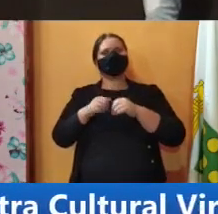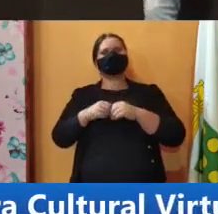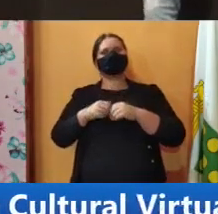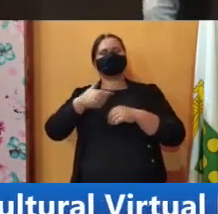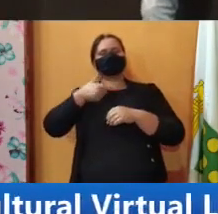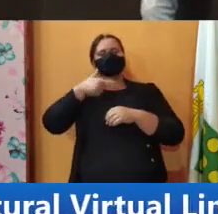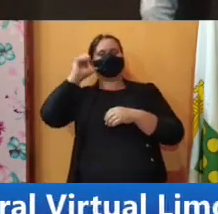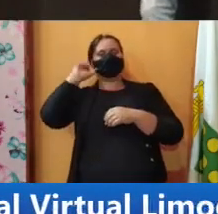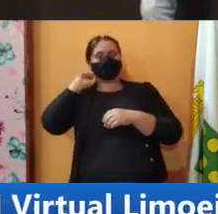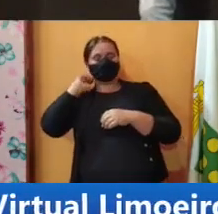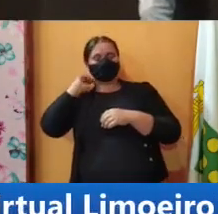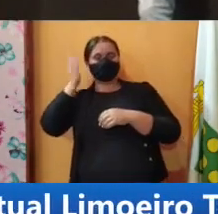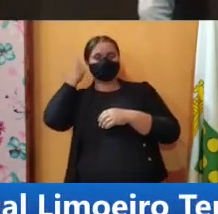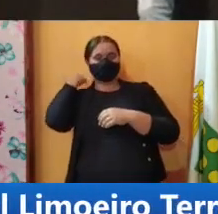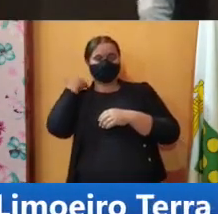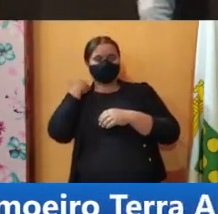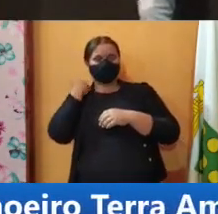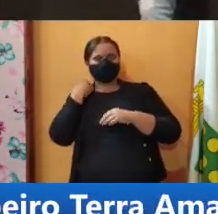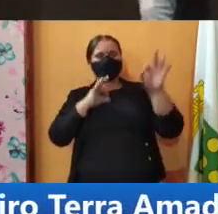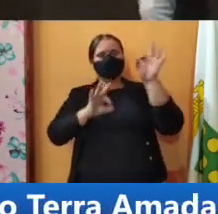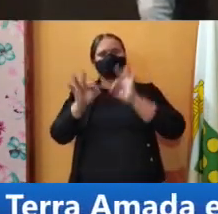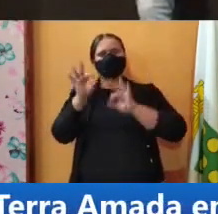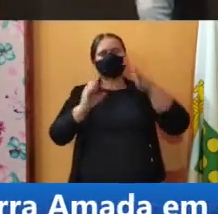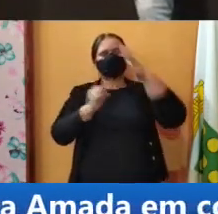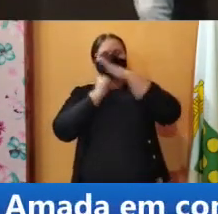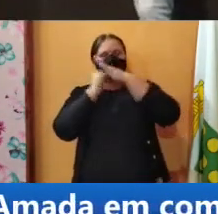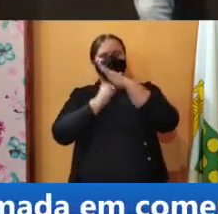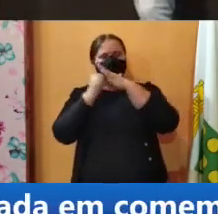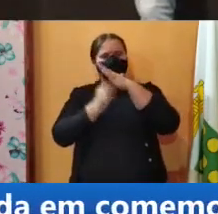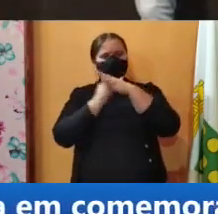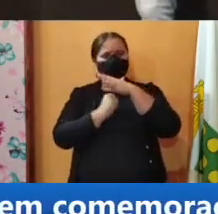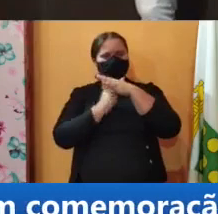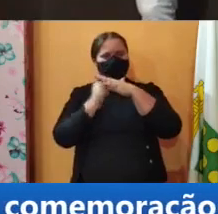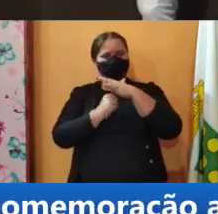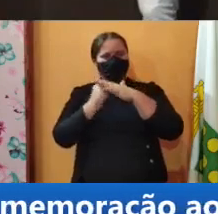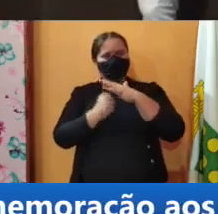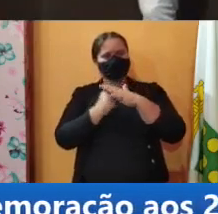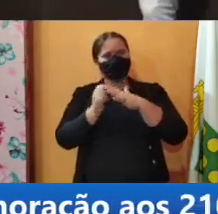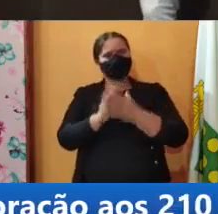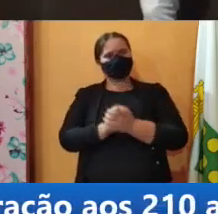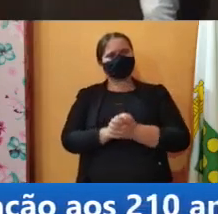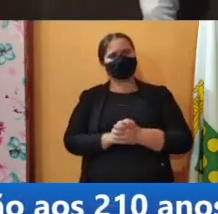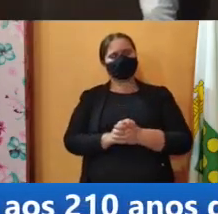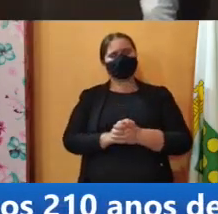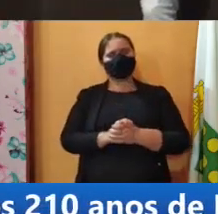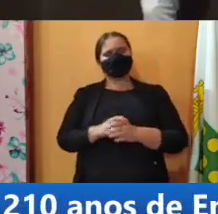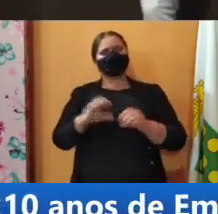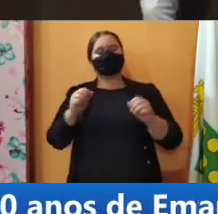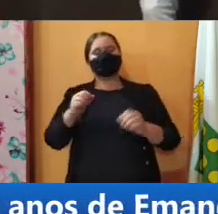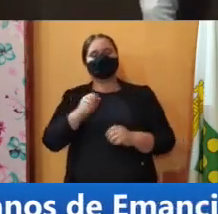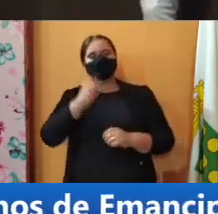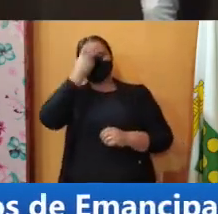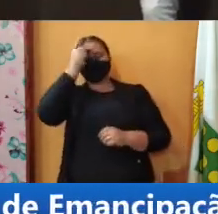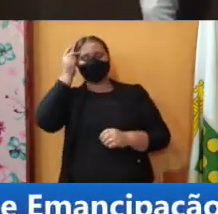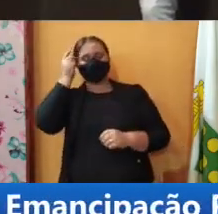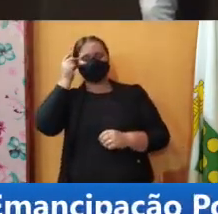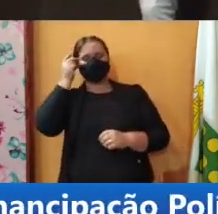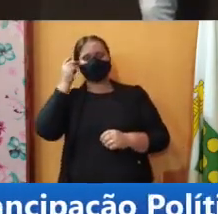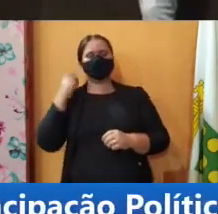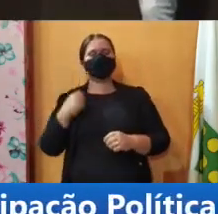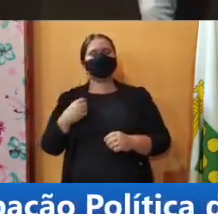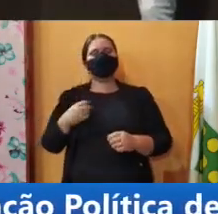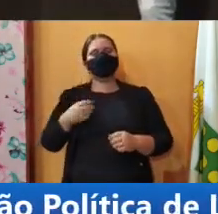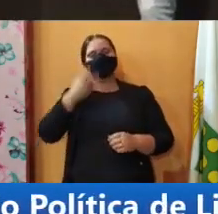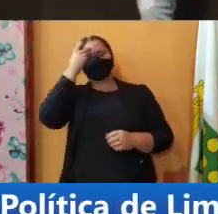outra potencialidade, que é a fábrica sem chaminé. As fábricas sem chaminé, que é o turismo. Limoeiro é muito forte também no